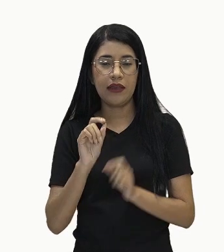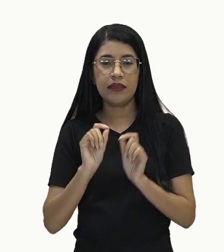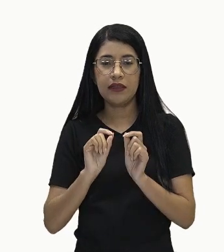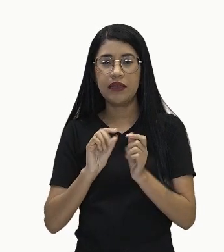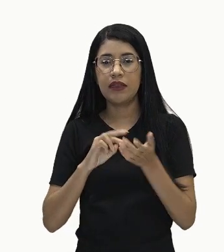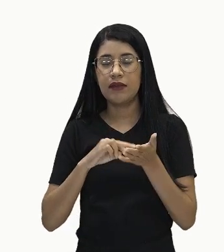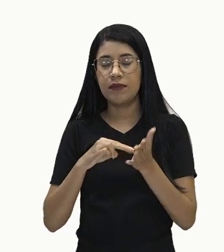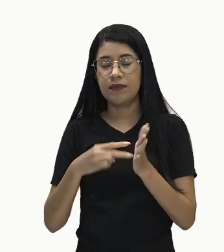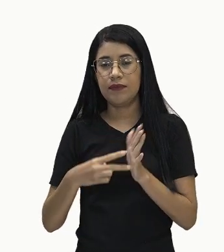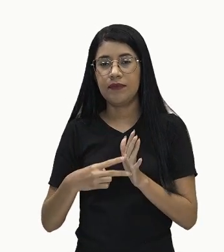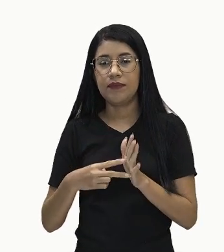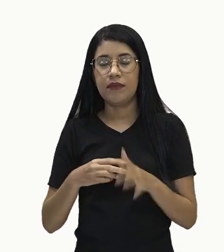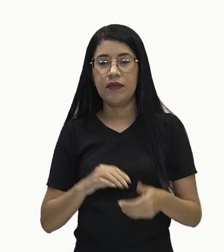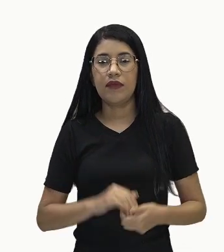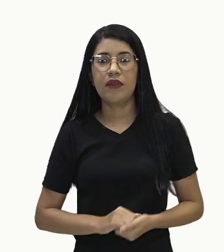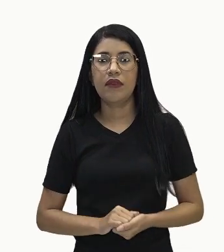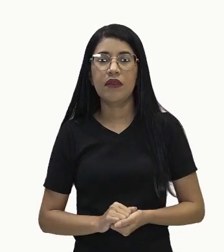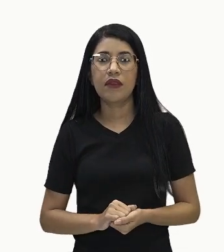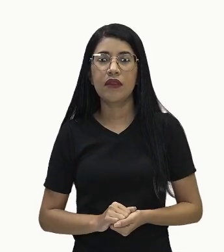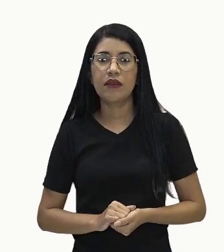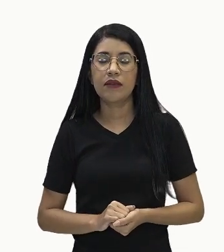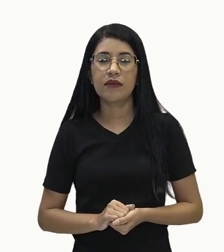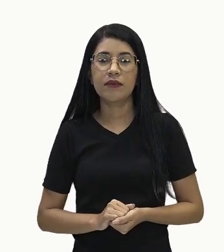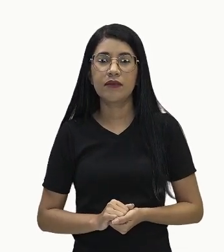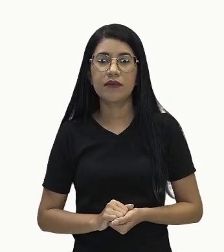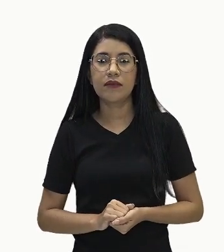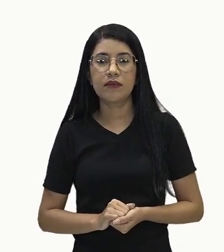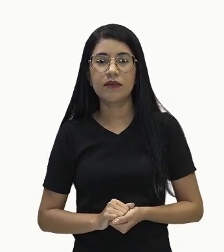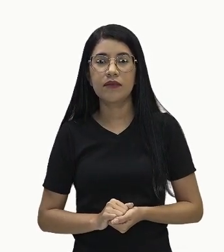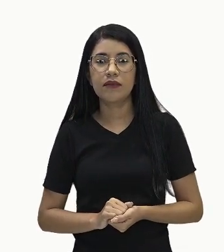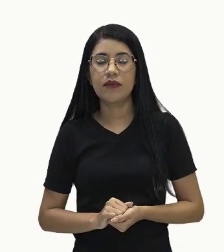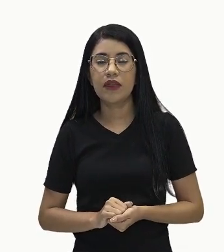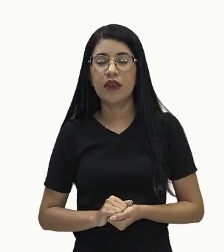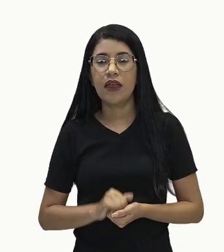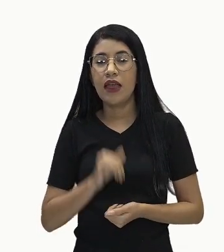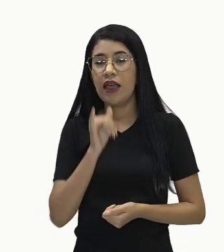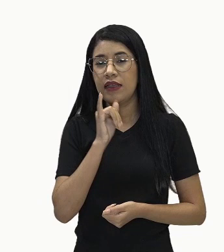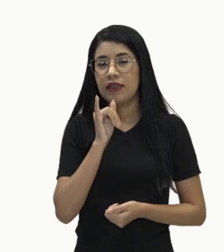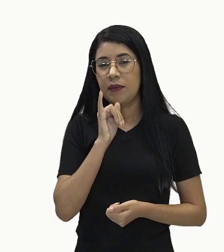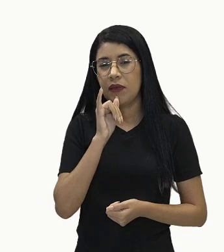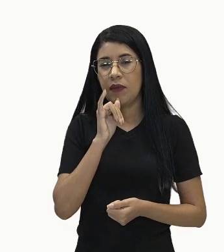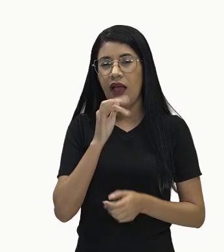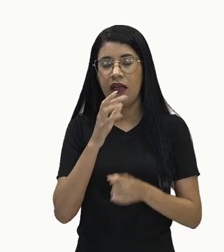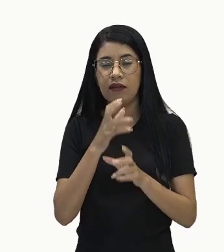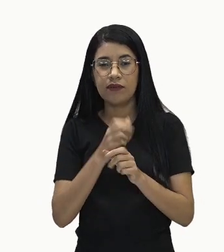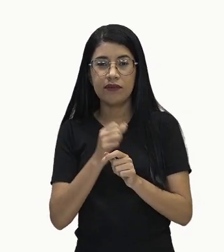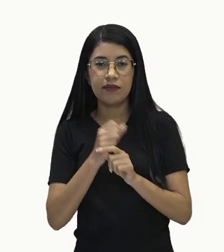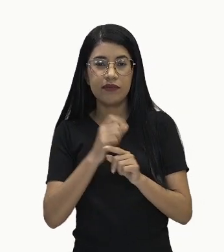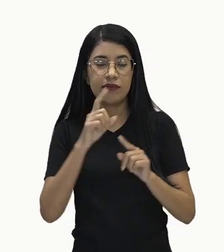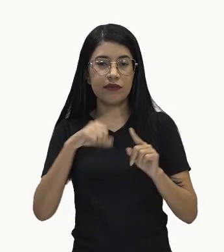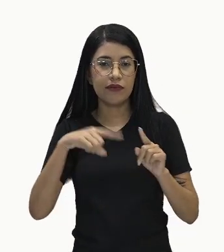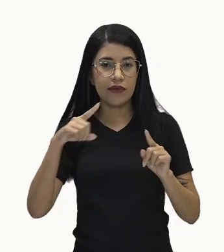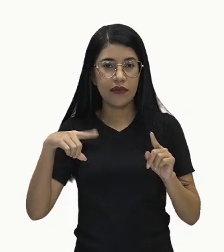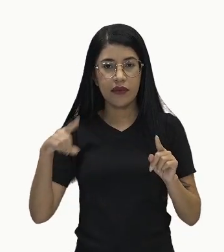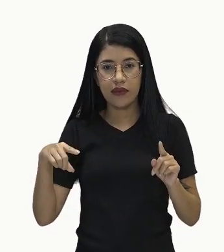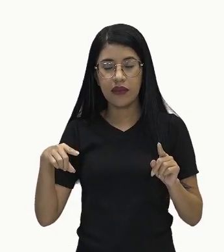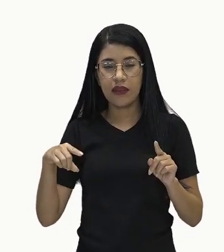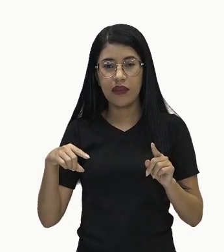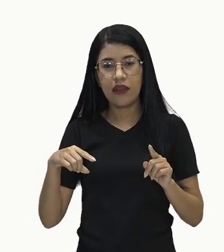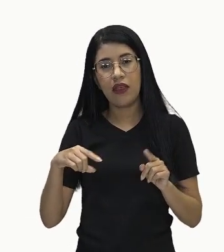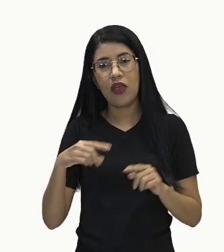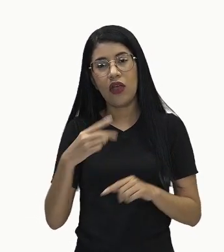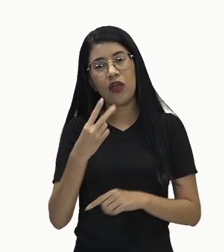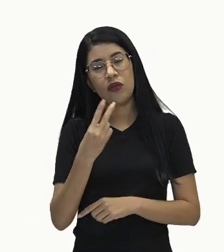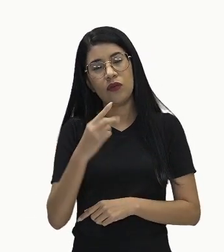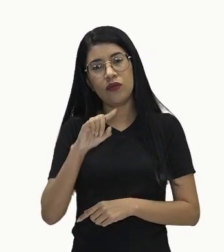é? Você tem aqui uma variância, um parâmetro de variância, Vamos supor aqui,